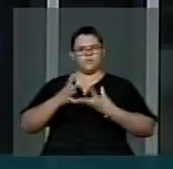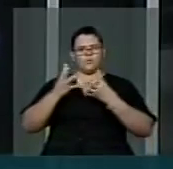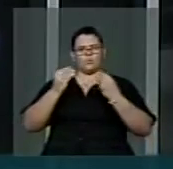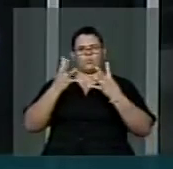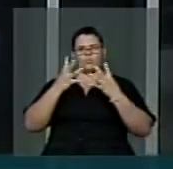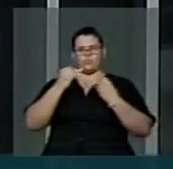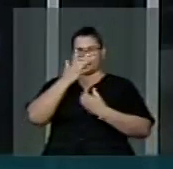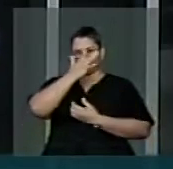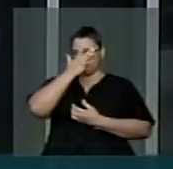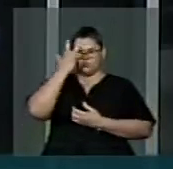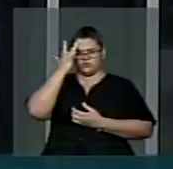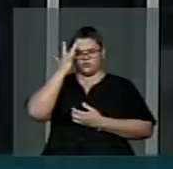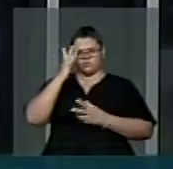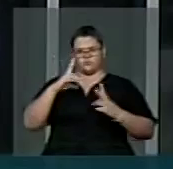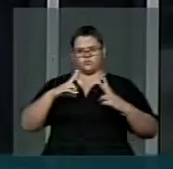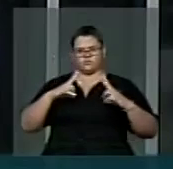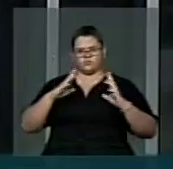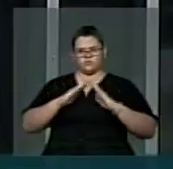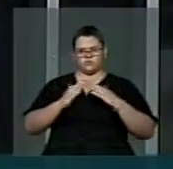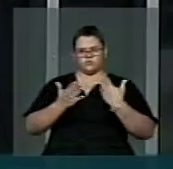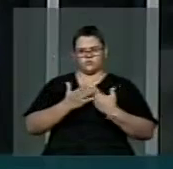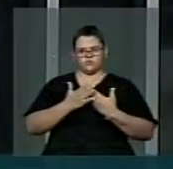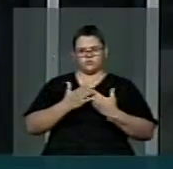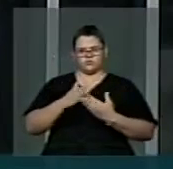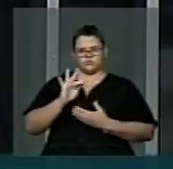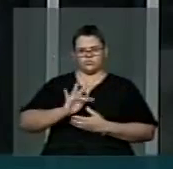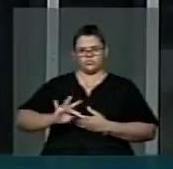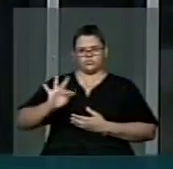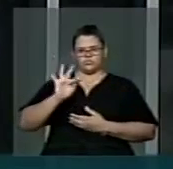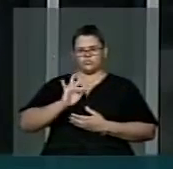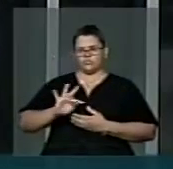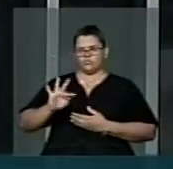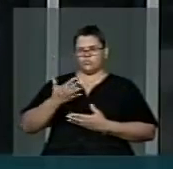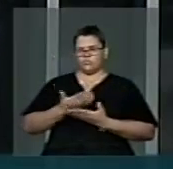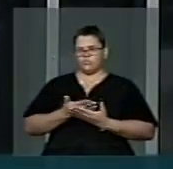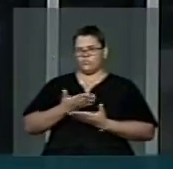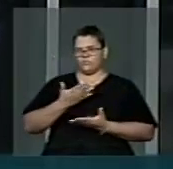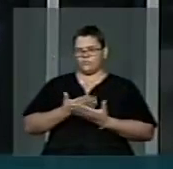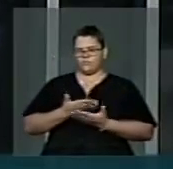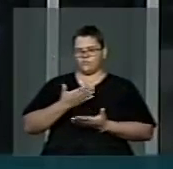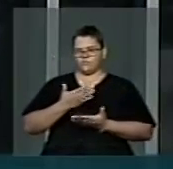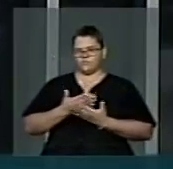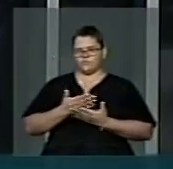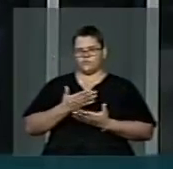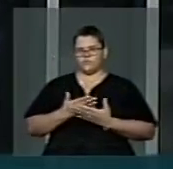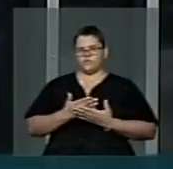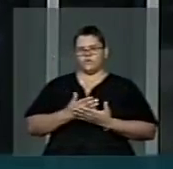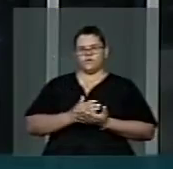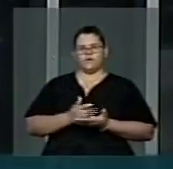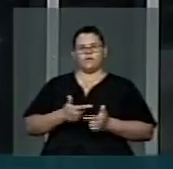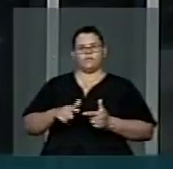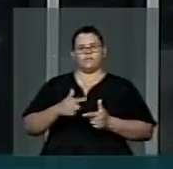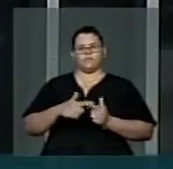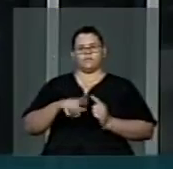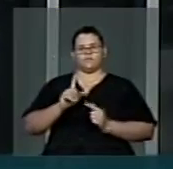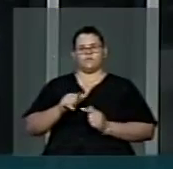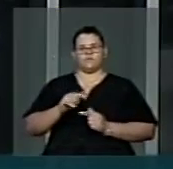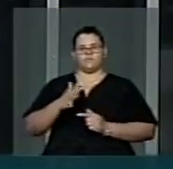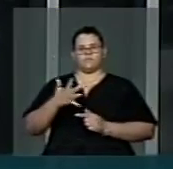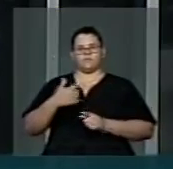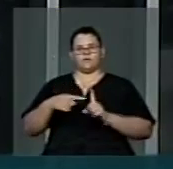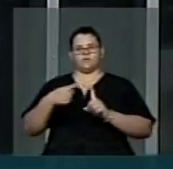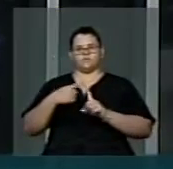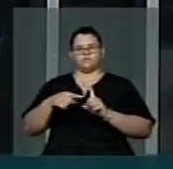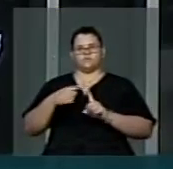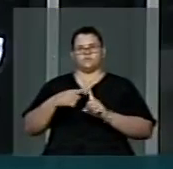privado superior do Brasil transija hoje com princípios elementares da razoável formação acadêmica. Esta,